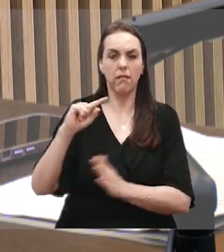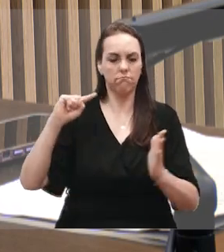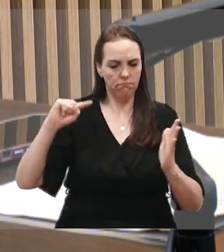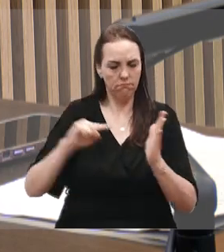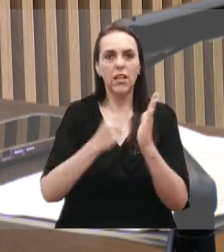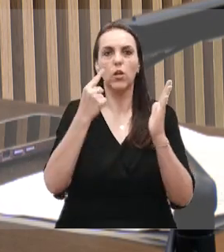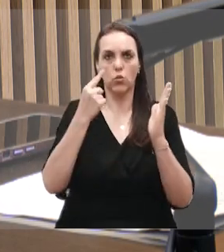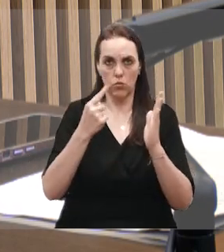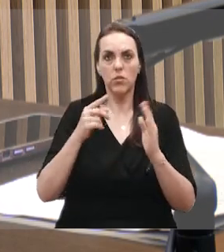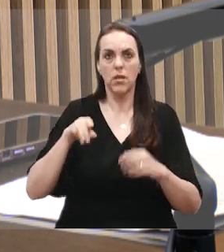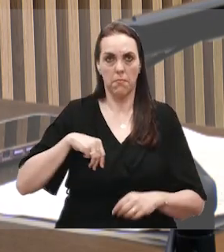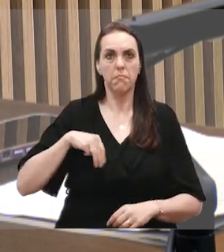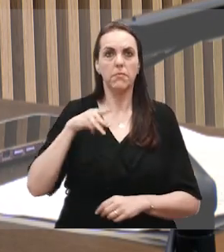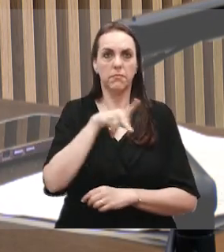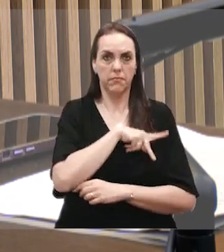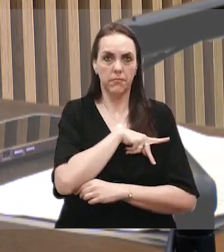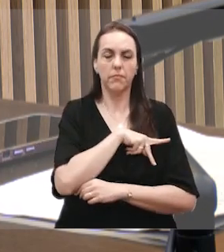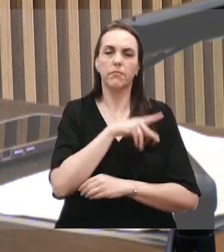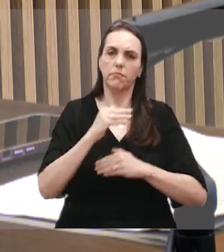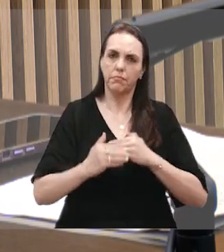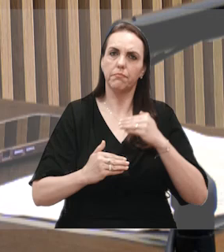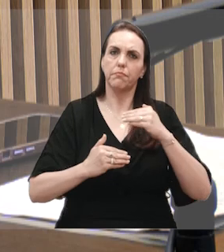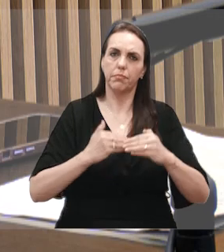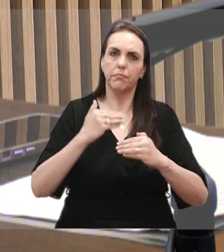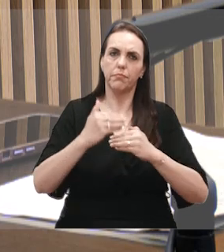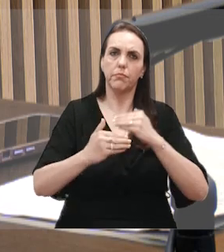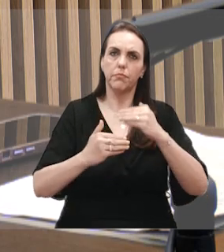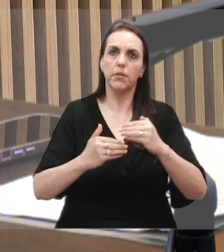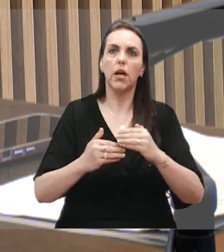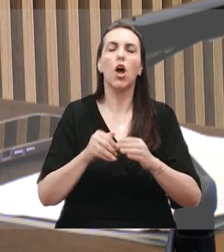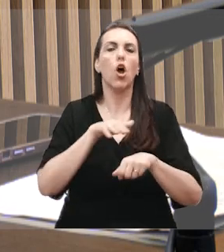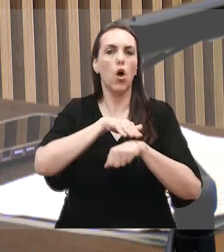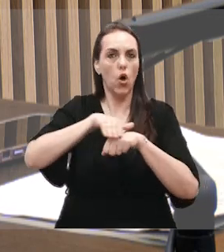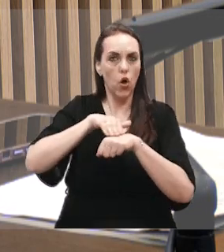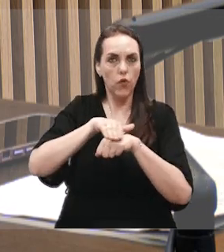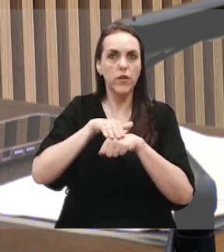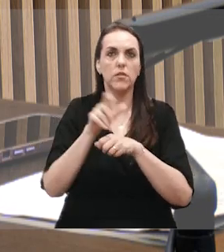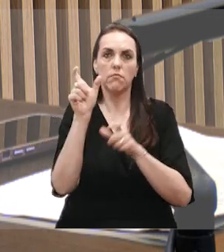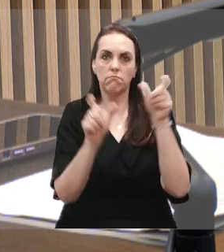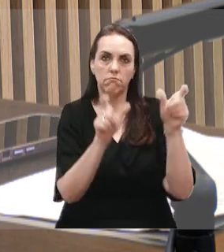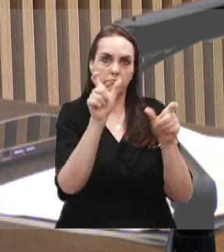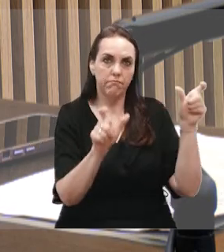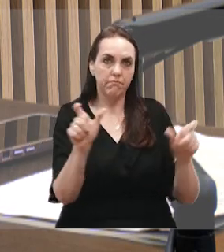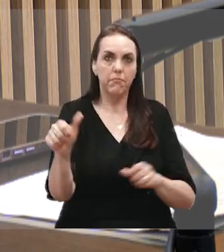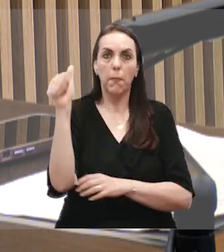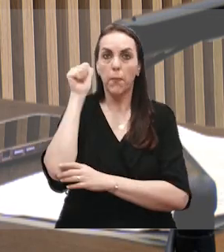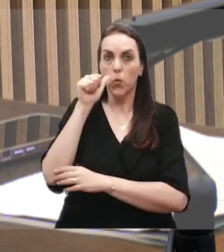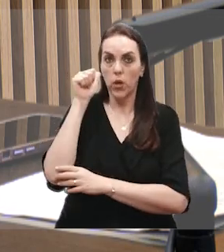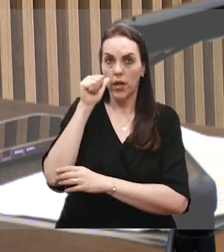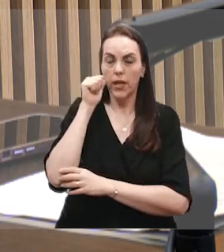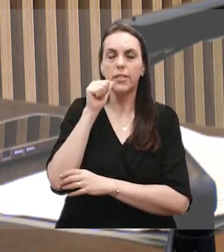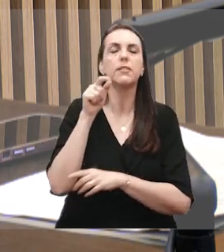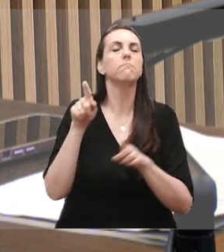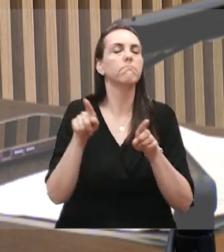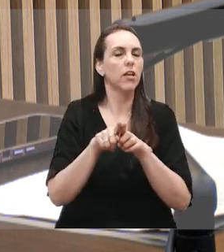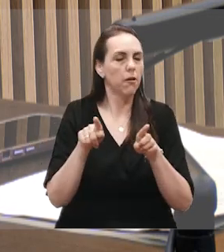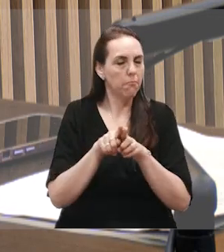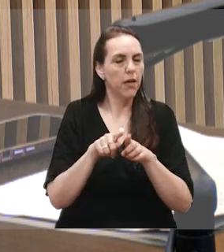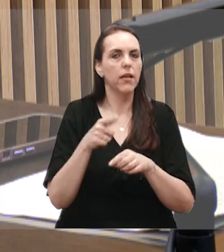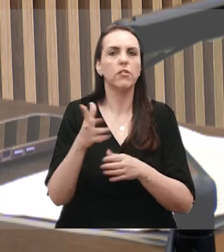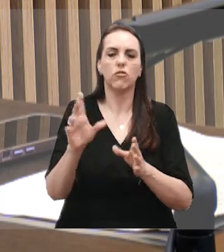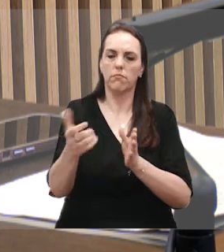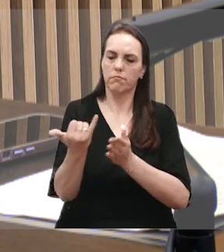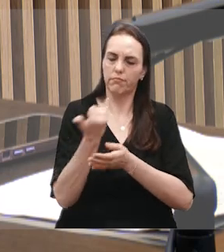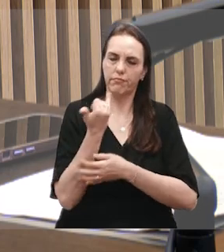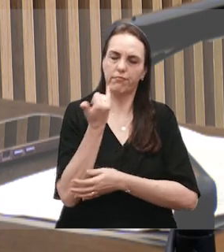no Ministério Público, fizemos o passo a passo disso, conversei com outras mulheres e as mulheres me repassaram